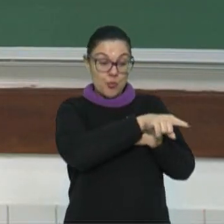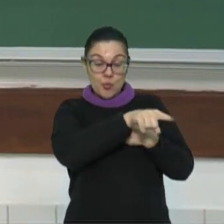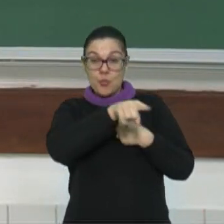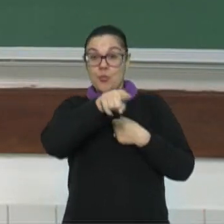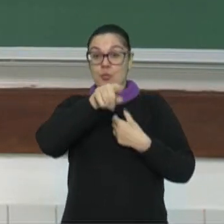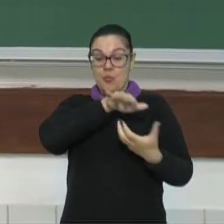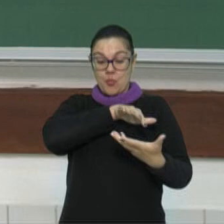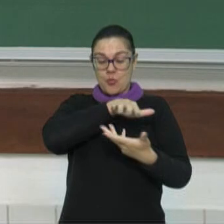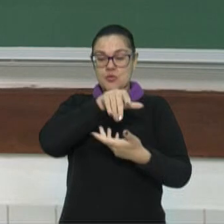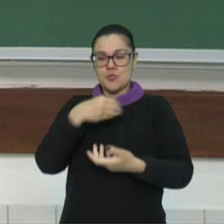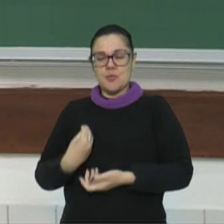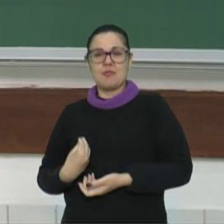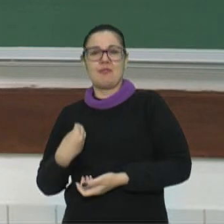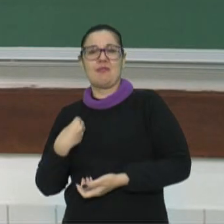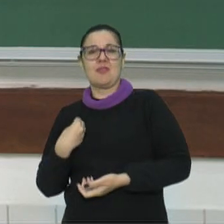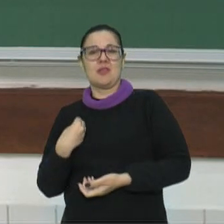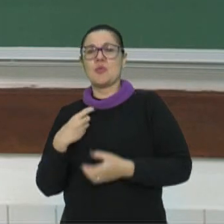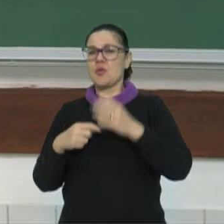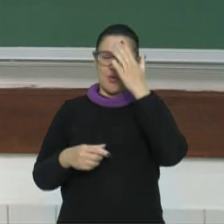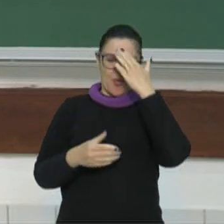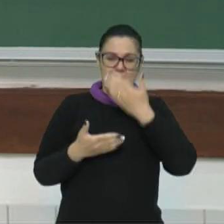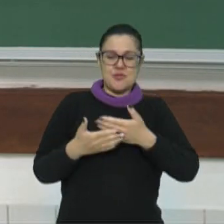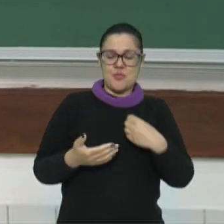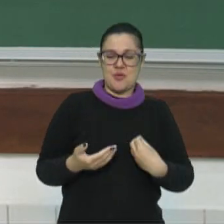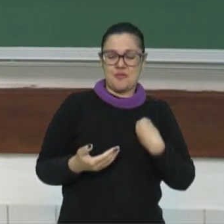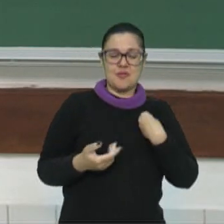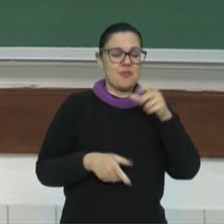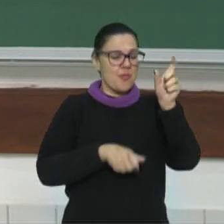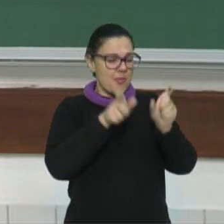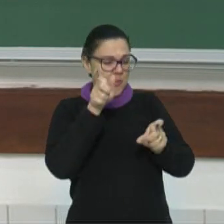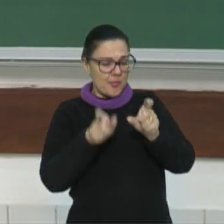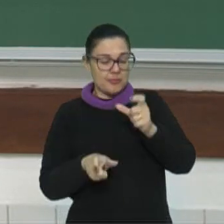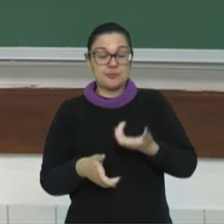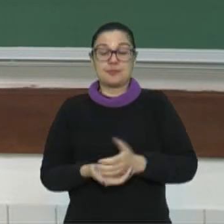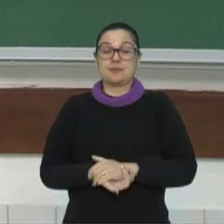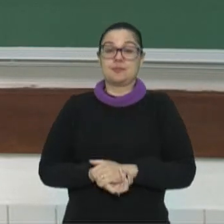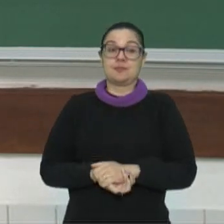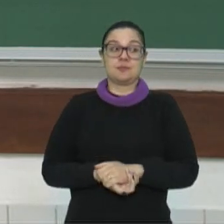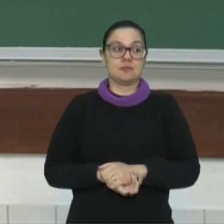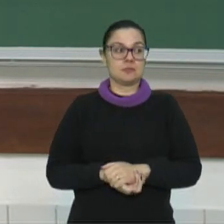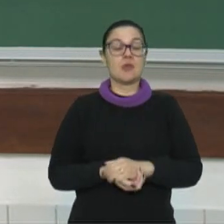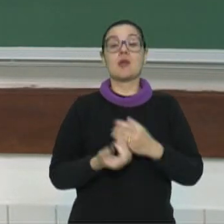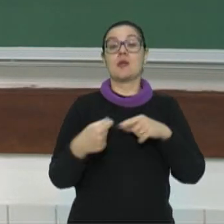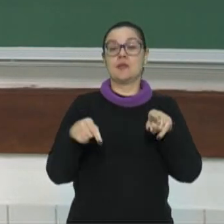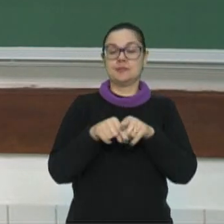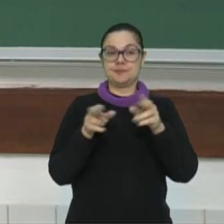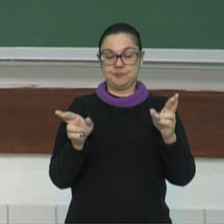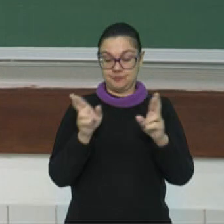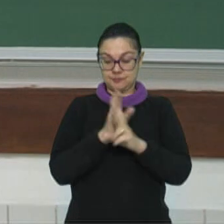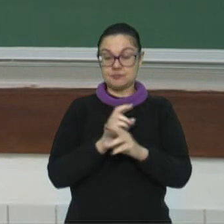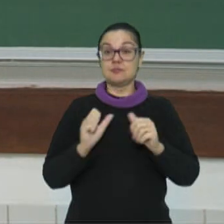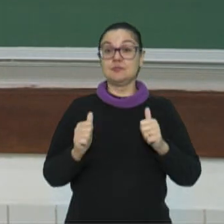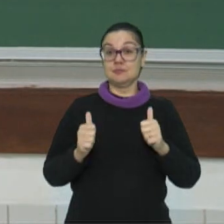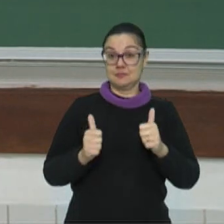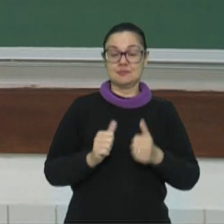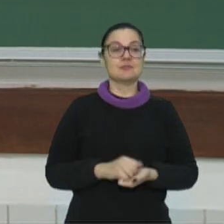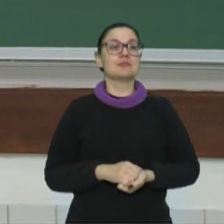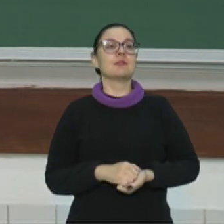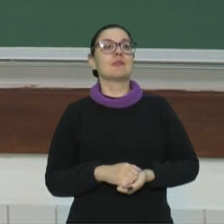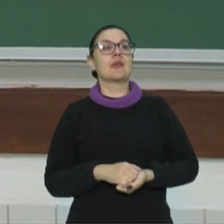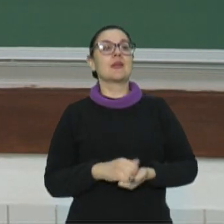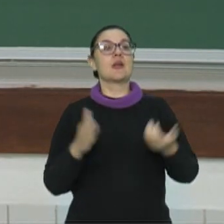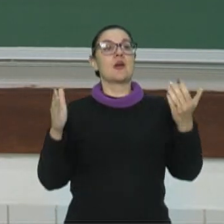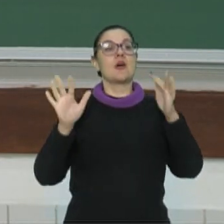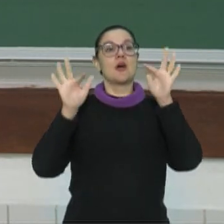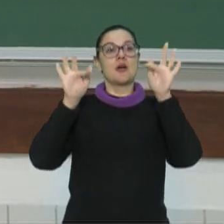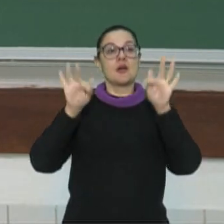mundo, sobre a vida, né, sobre as pessoas, né? Então isso também está relacionado, ok, querido? Bom, a gente fica